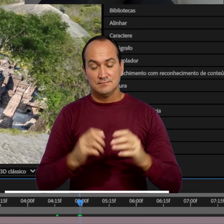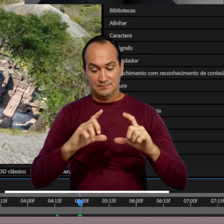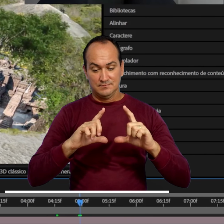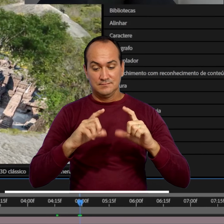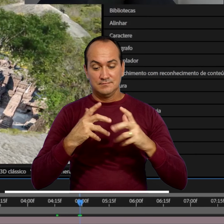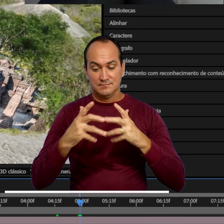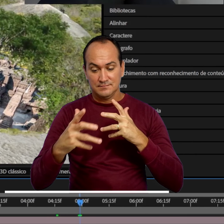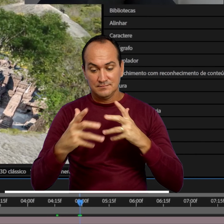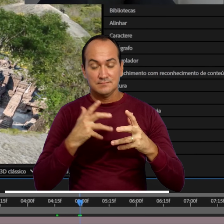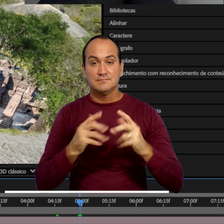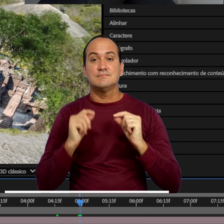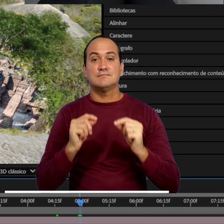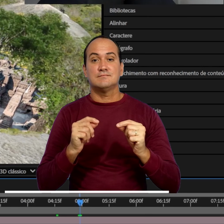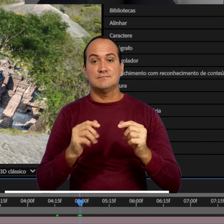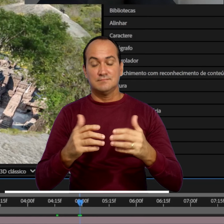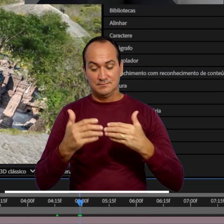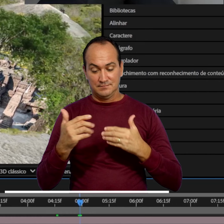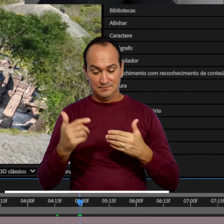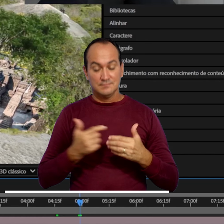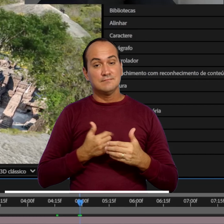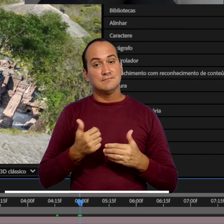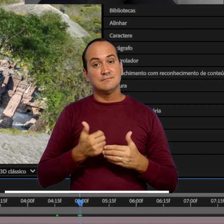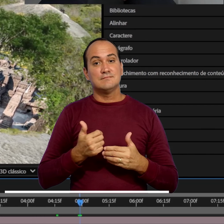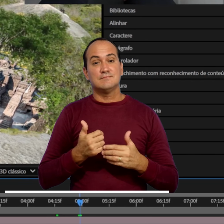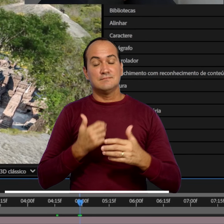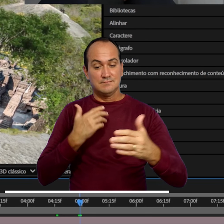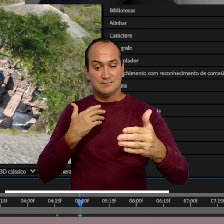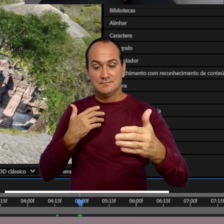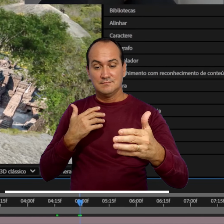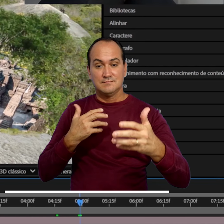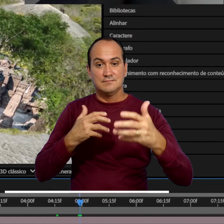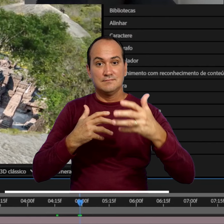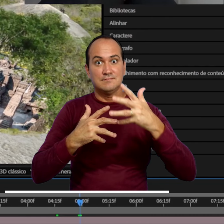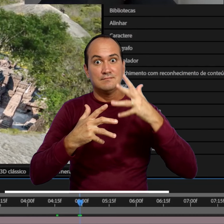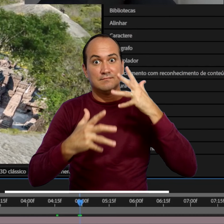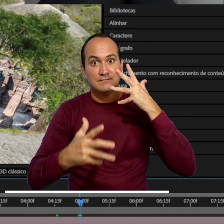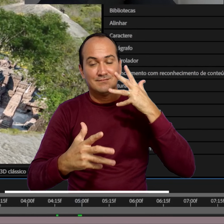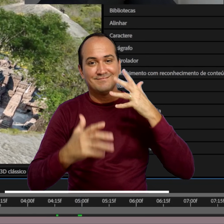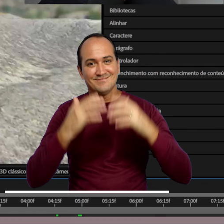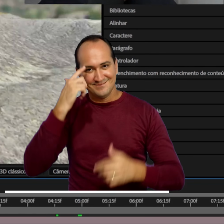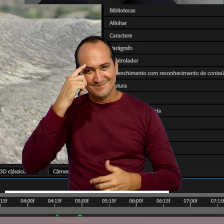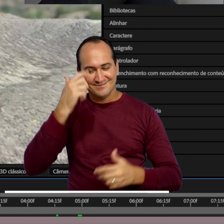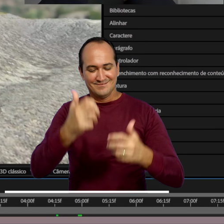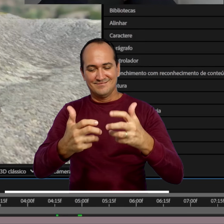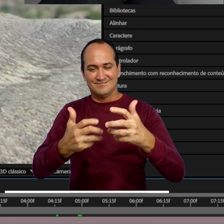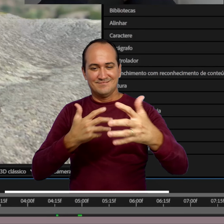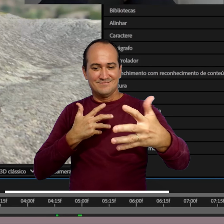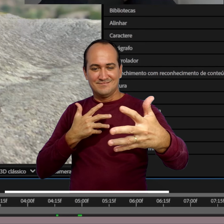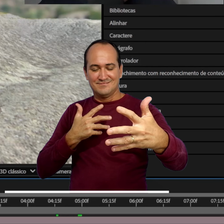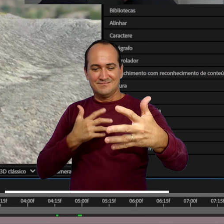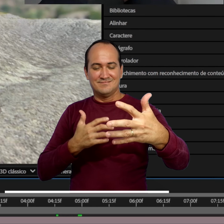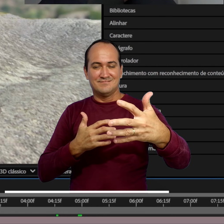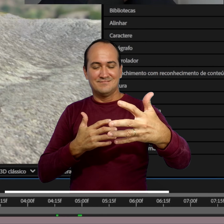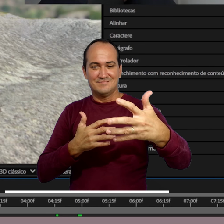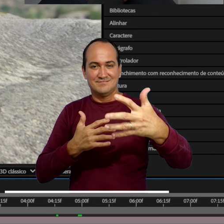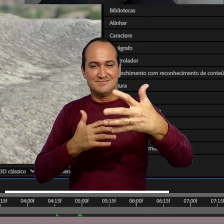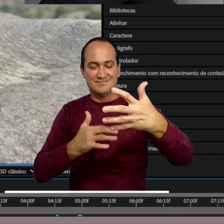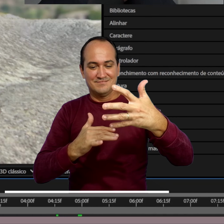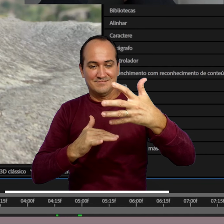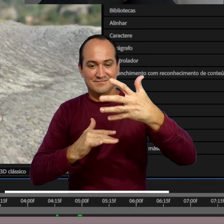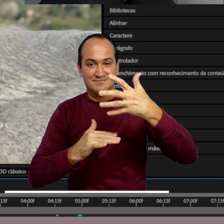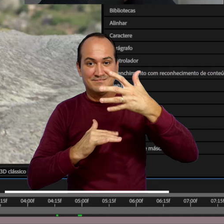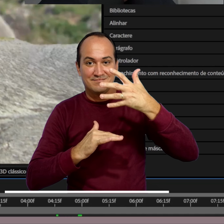lá, eu vou desfocar também esse primeiro plano aqui, porque assim a gente vai ficar com um efeito mais natural, né? Porque à medida que vai avançando para ali,